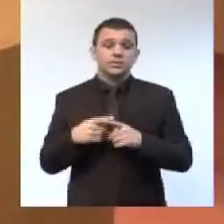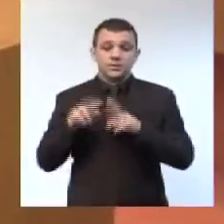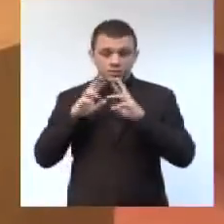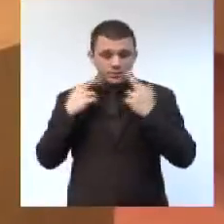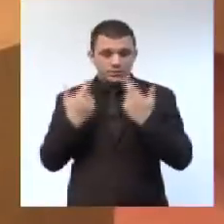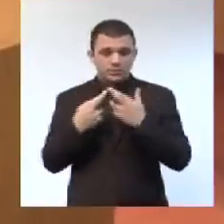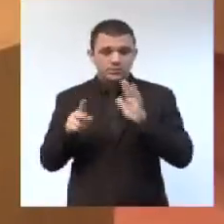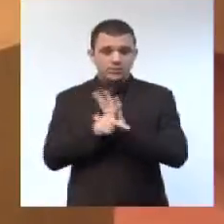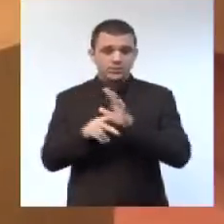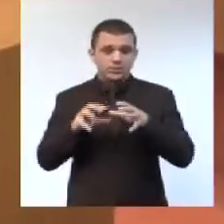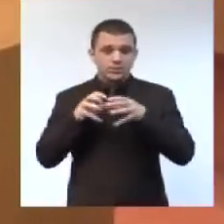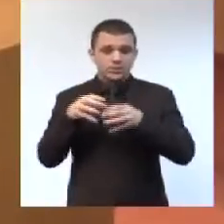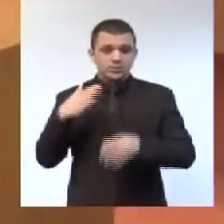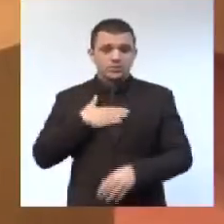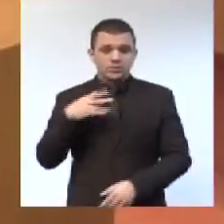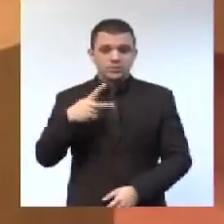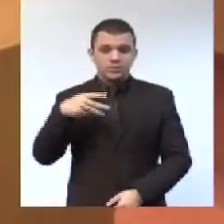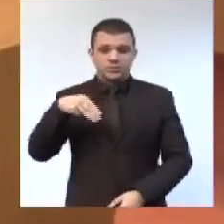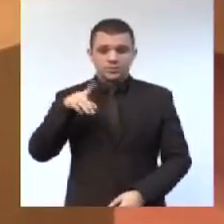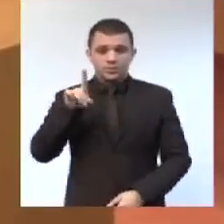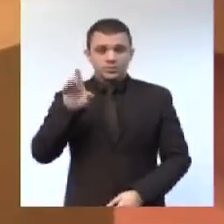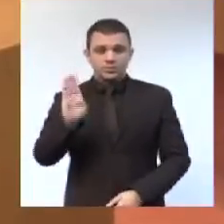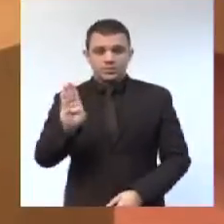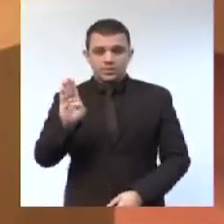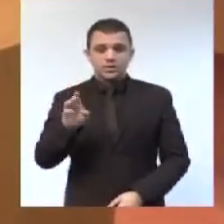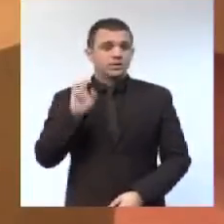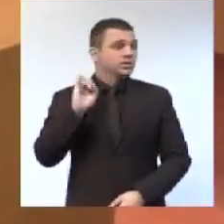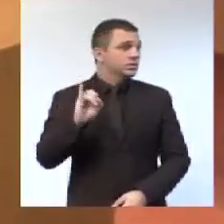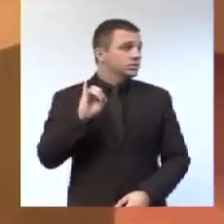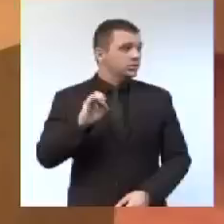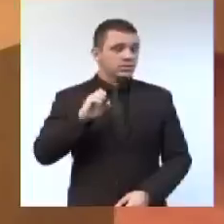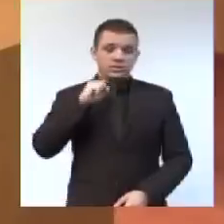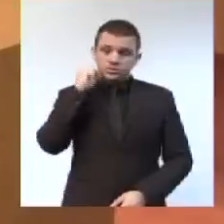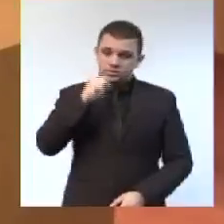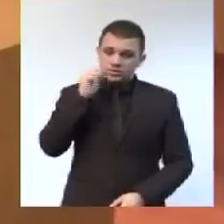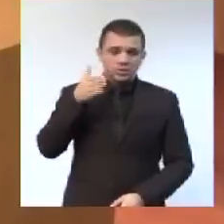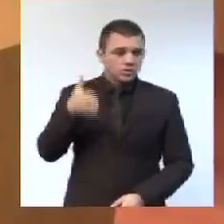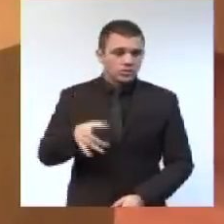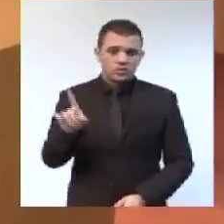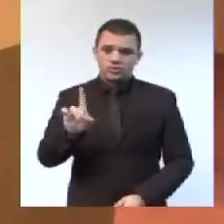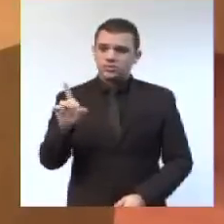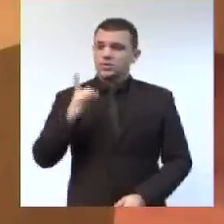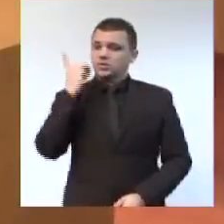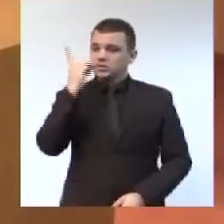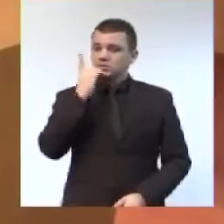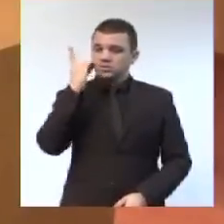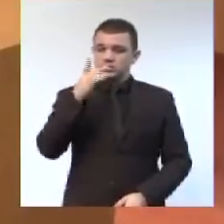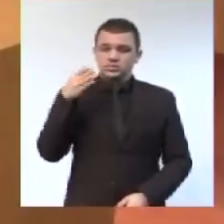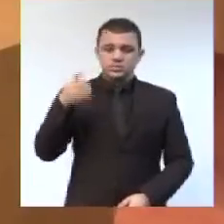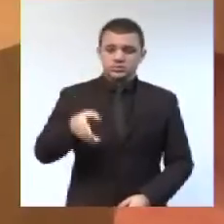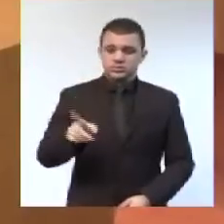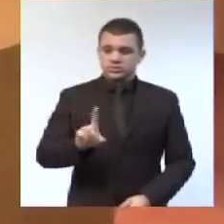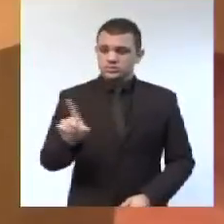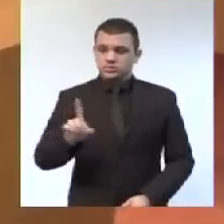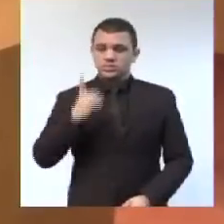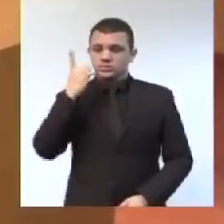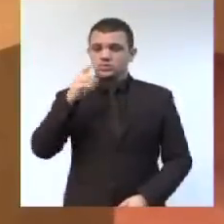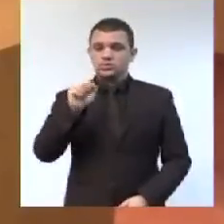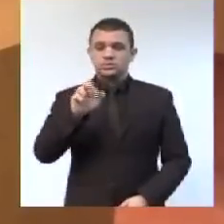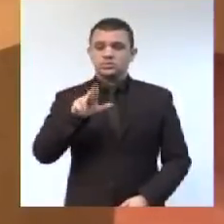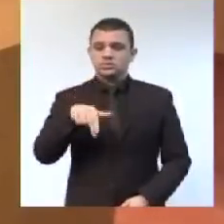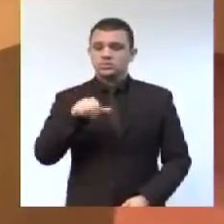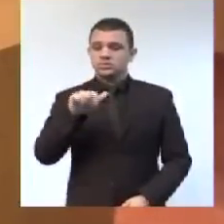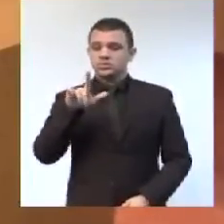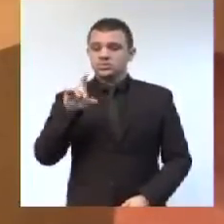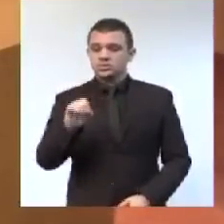companheiros, sem o senador participar, sem o deputado participar, sem o deputado Arnaldo Melo, sem o deputado Max participar, perde a